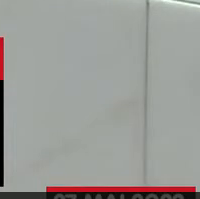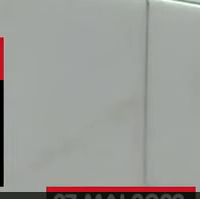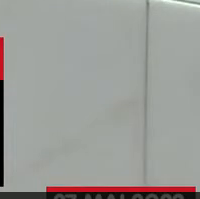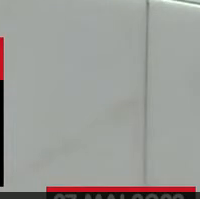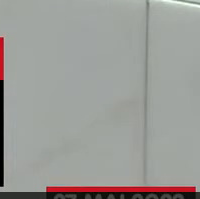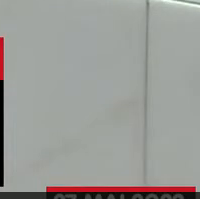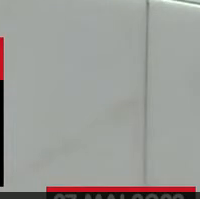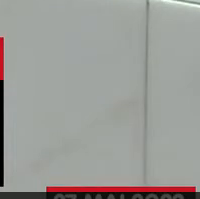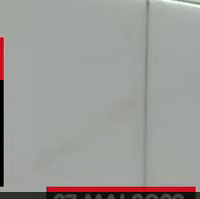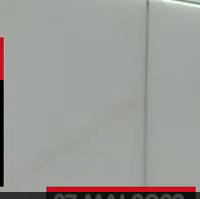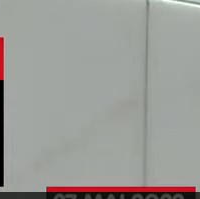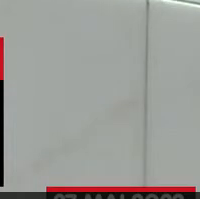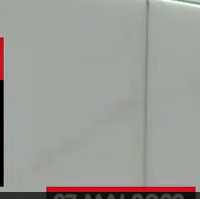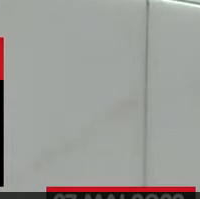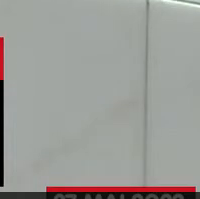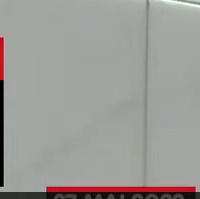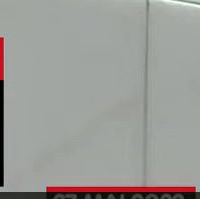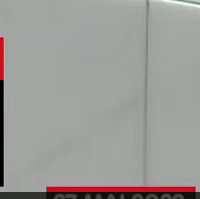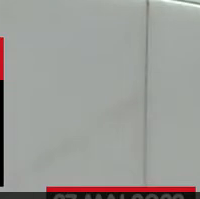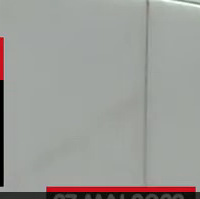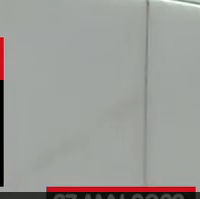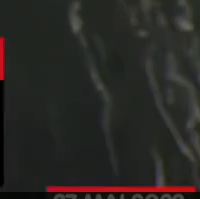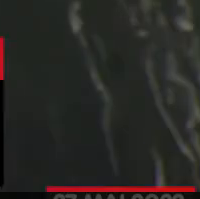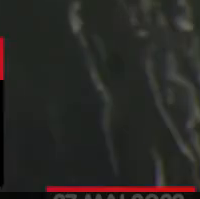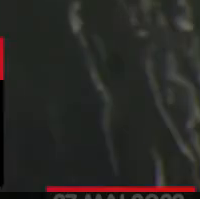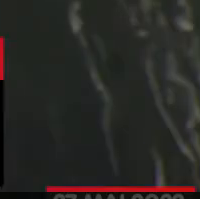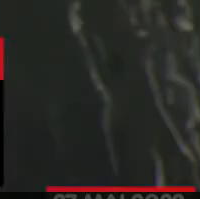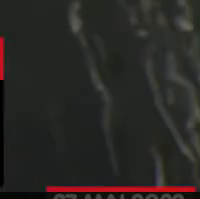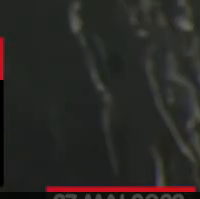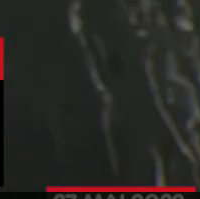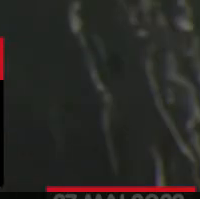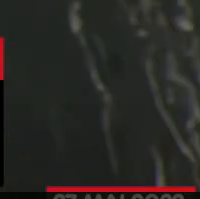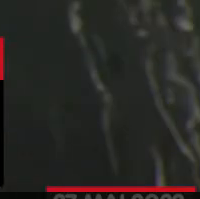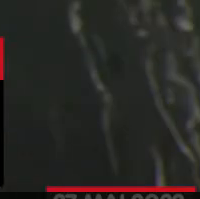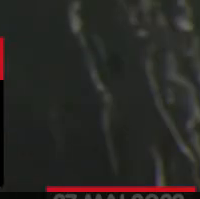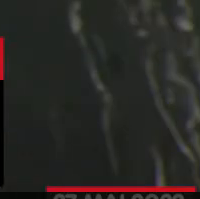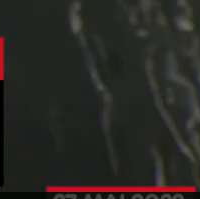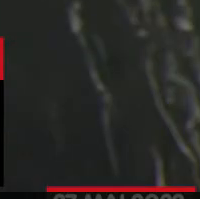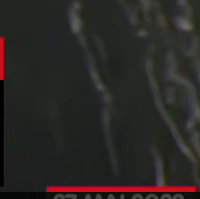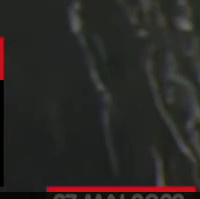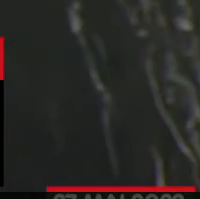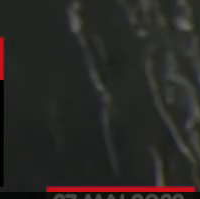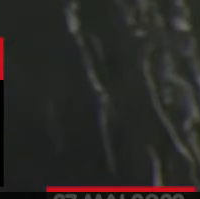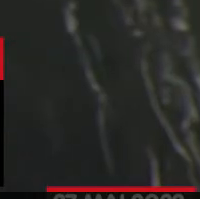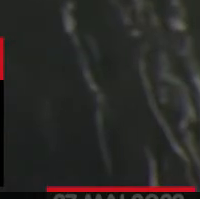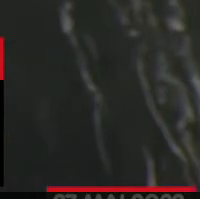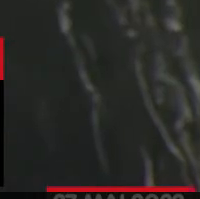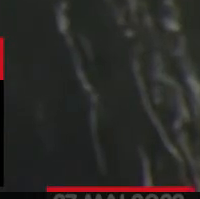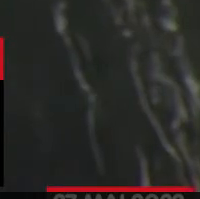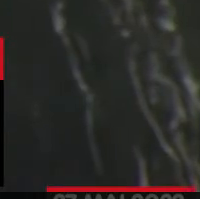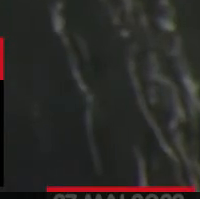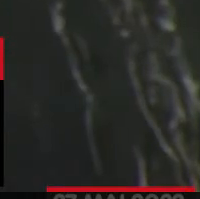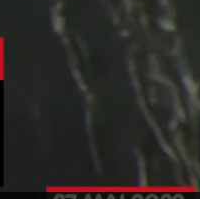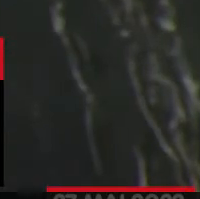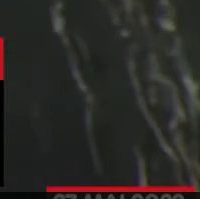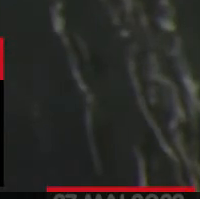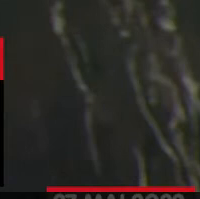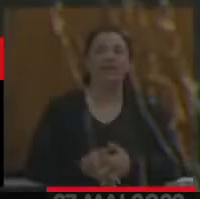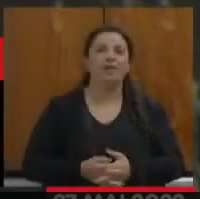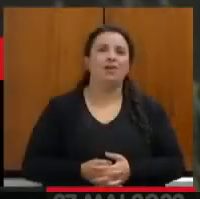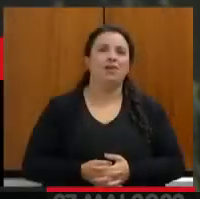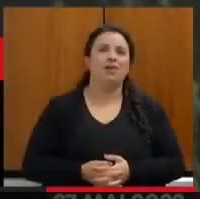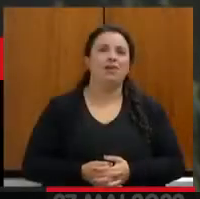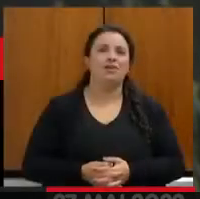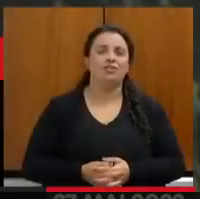Paula a Bia gente que emoção tá aqui eu não